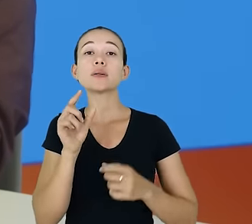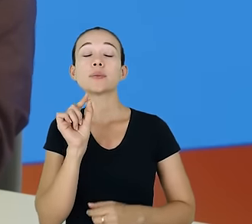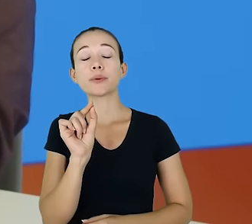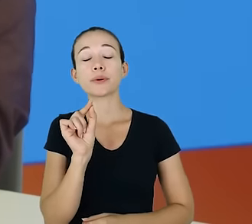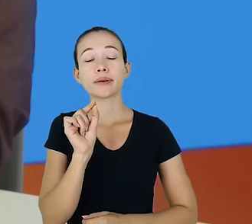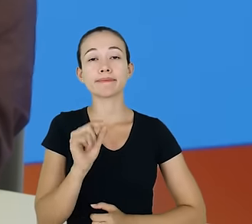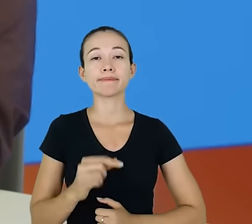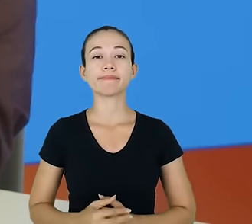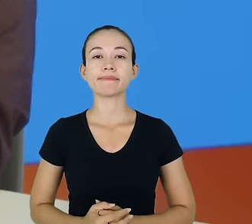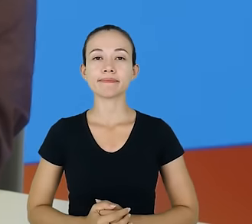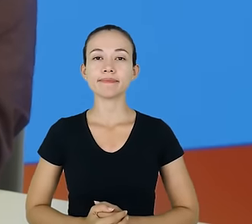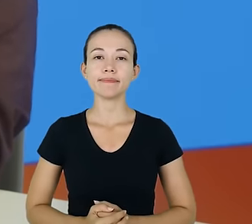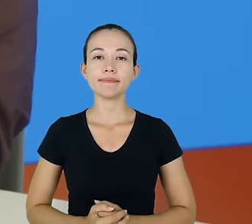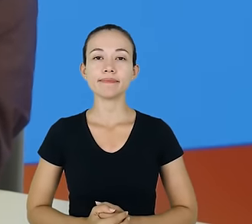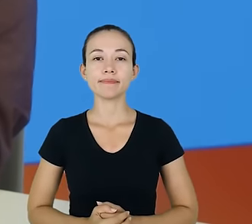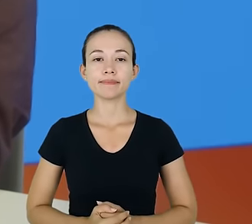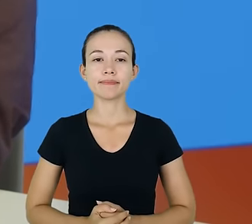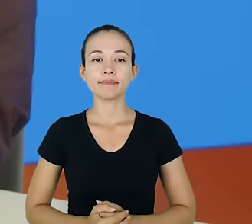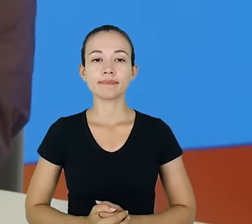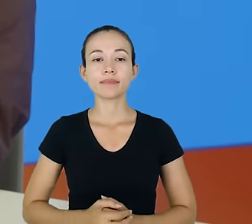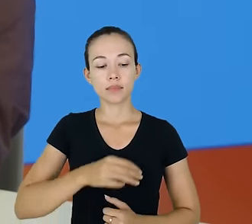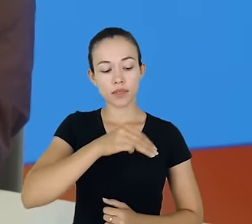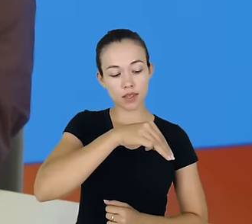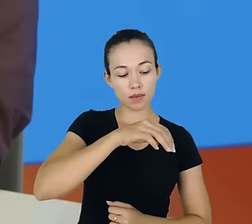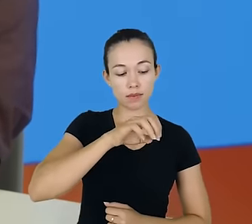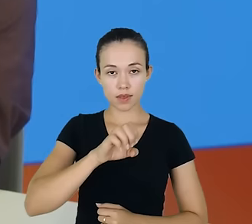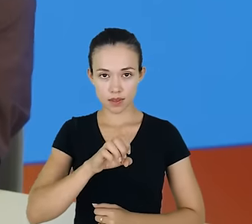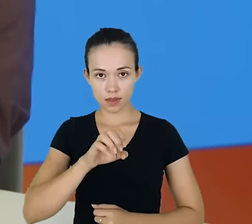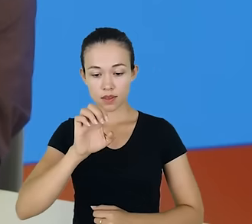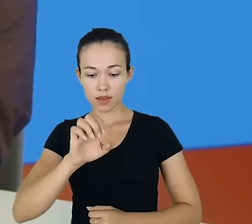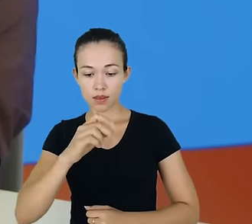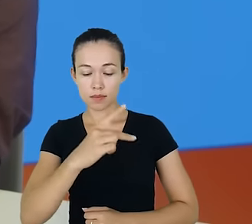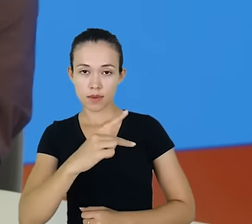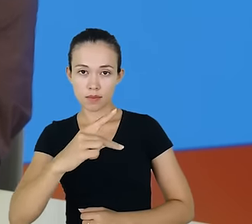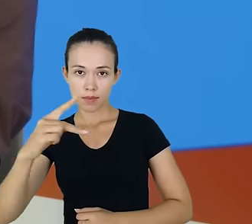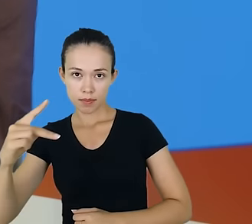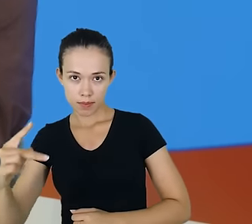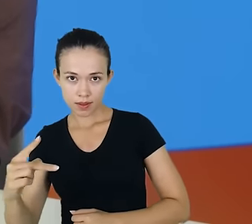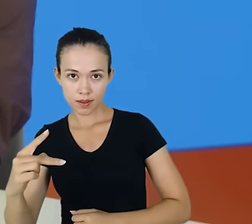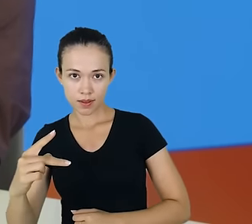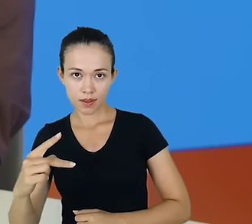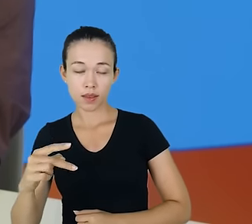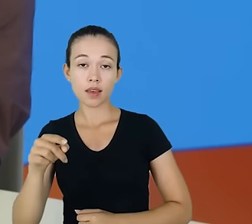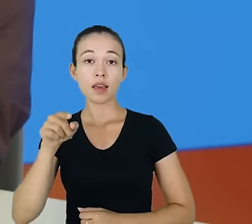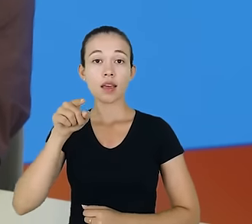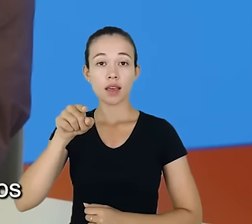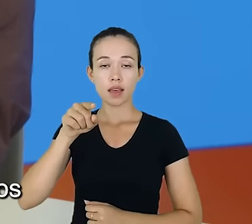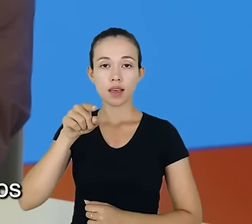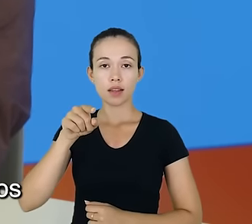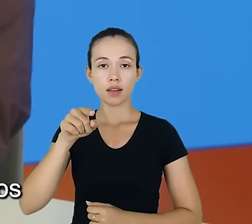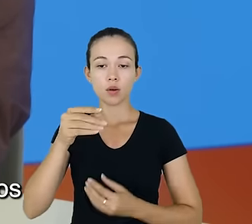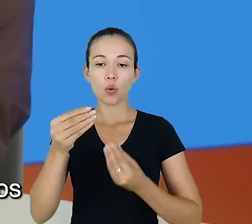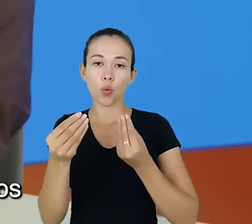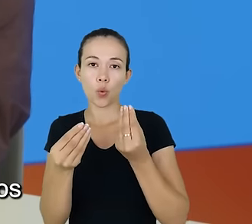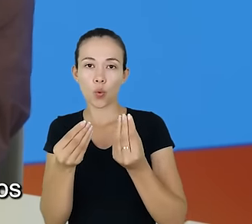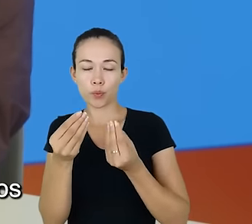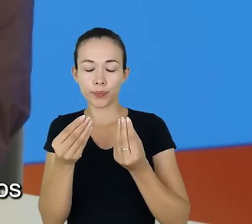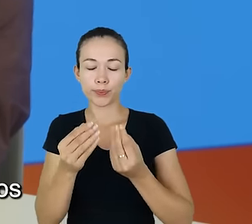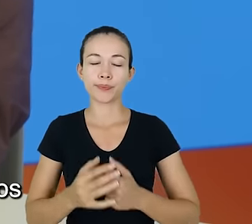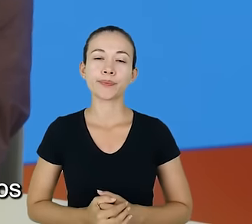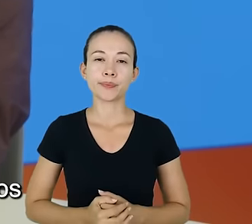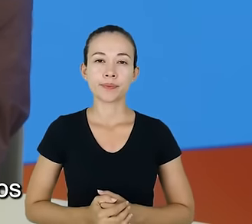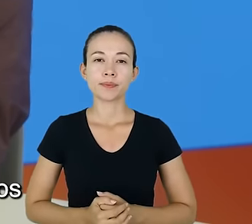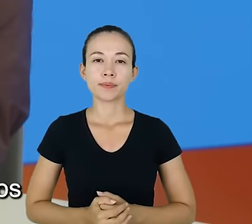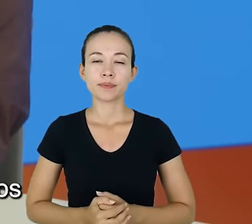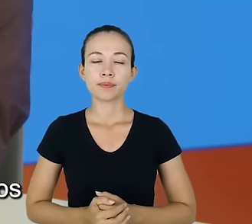chança minha né que a me e a epp assim que o meia desenquadrado ele já é cadastrado a me e epp eles